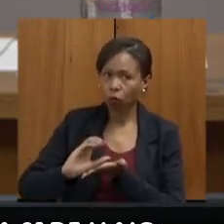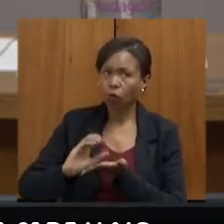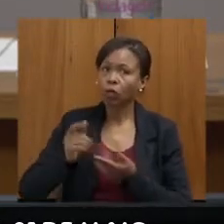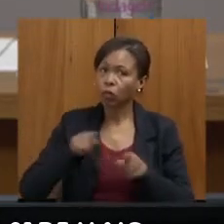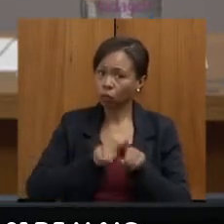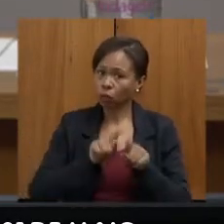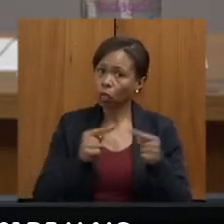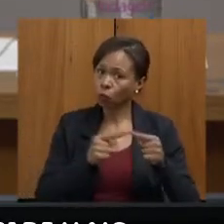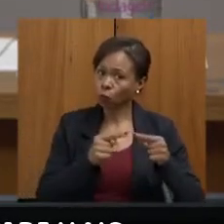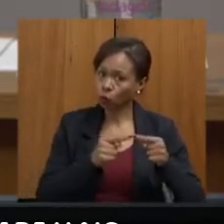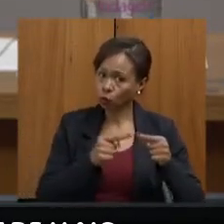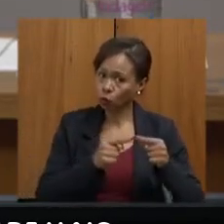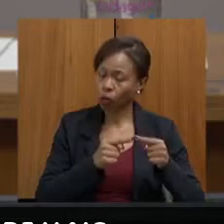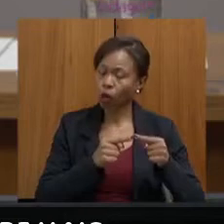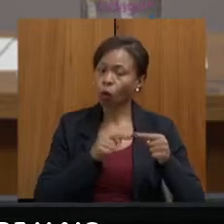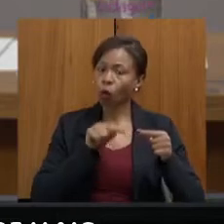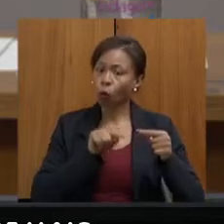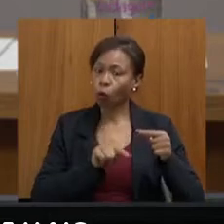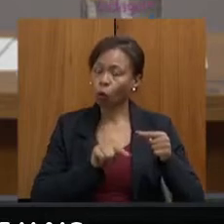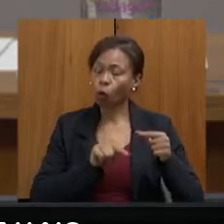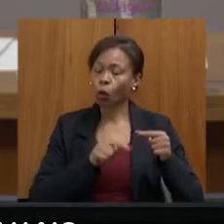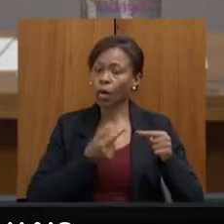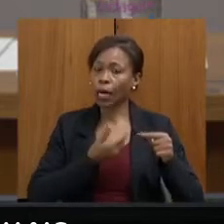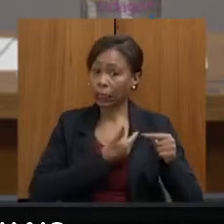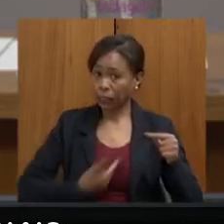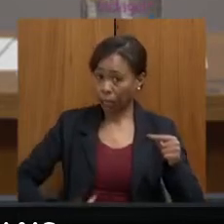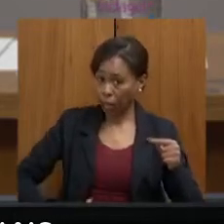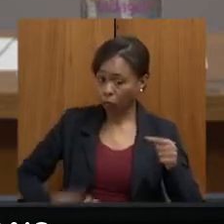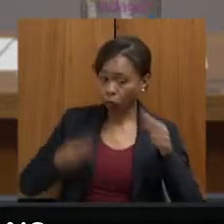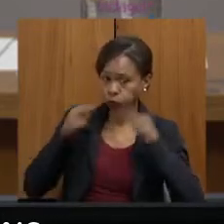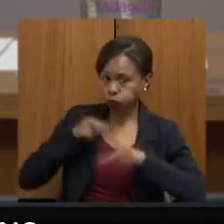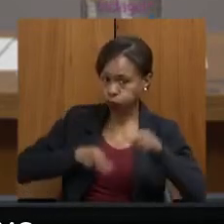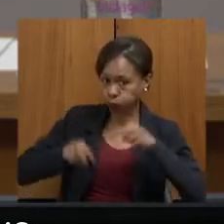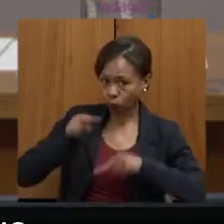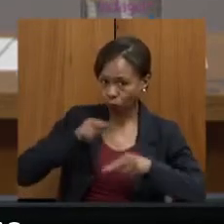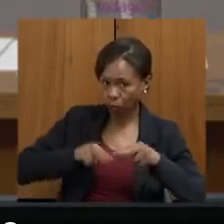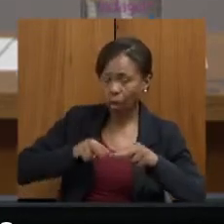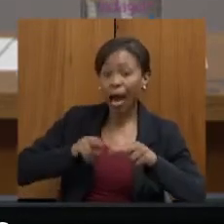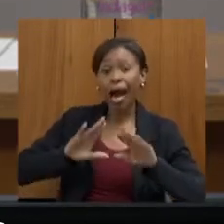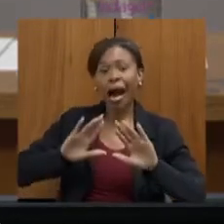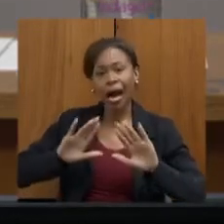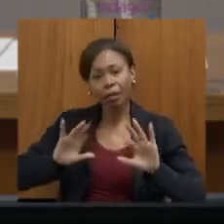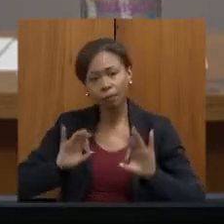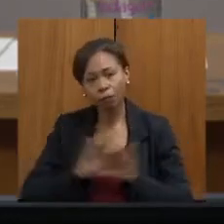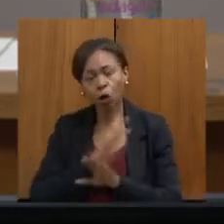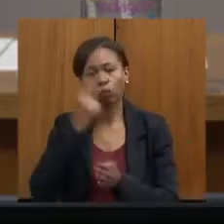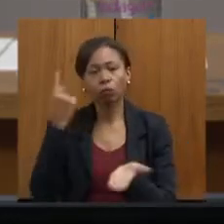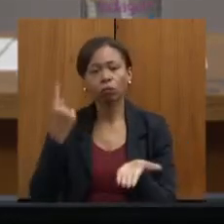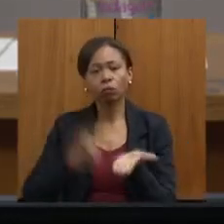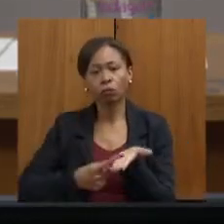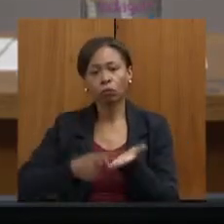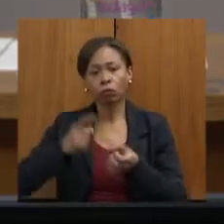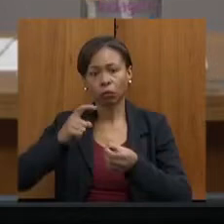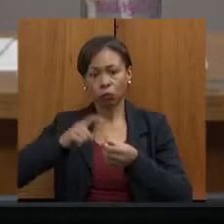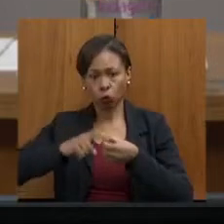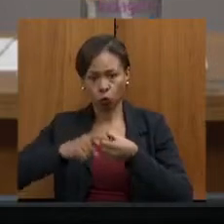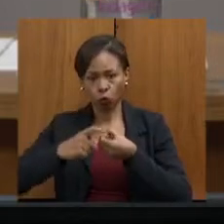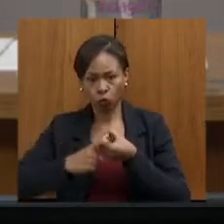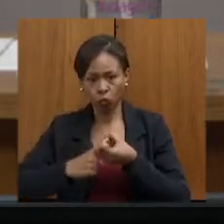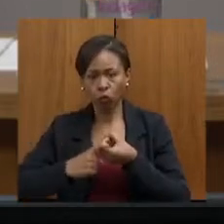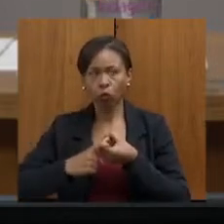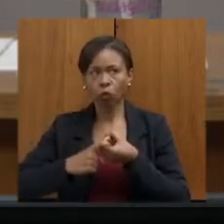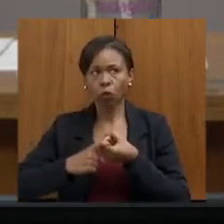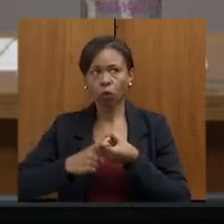estado e aí foi firmado O convênio não é um convênio firmado a questão de